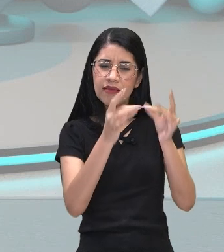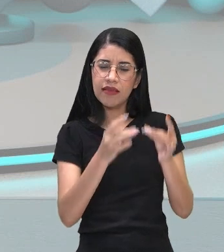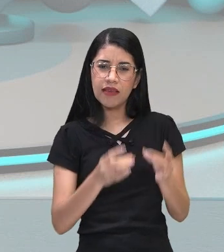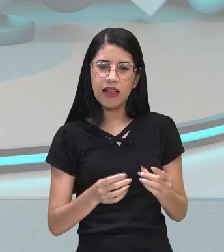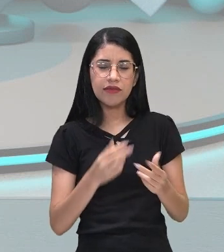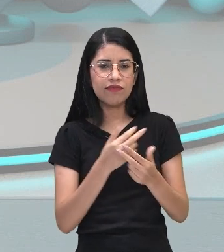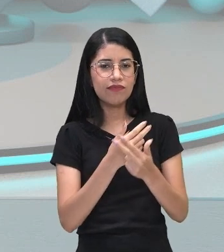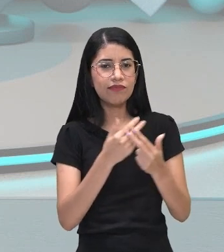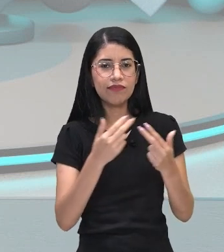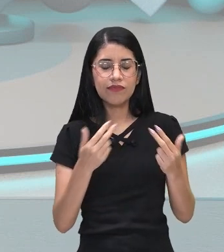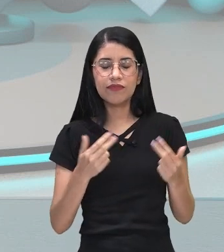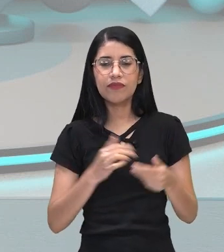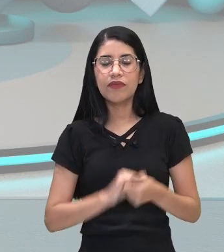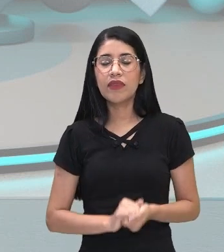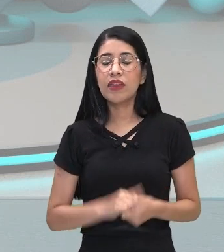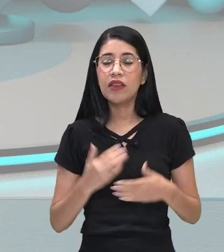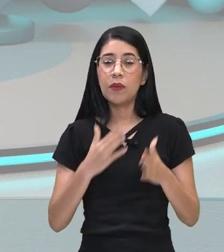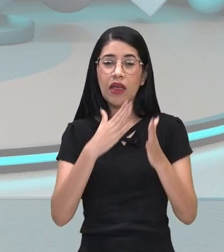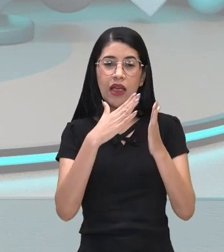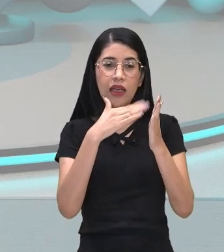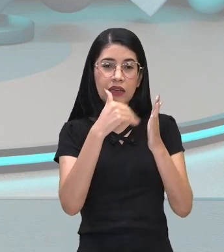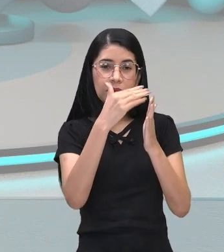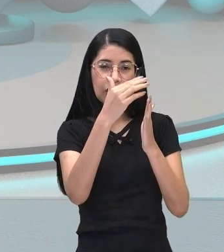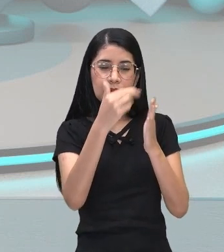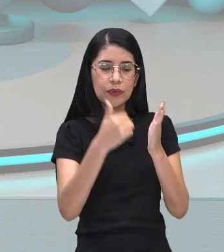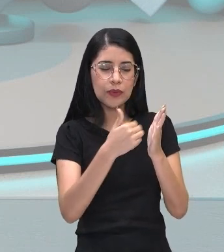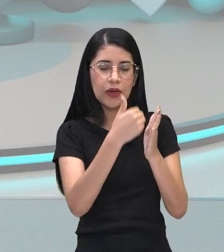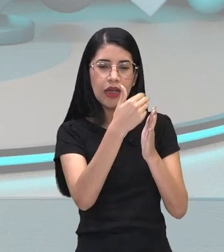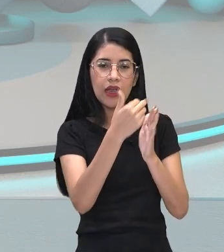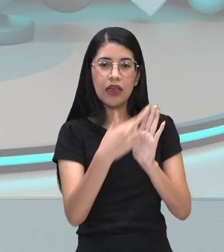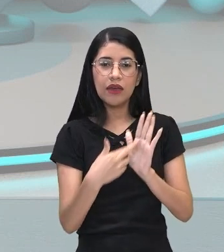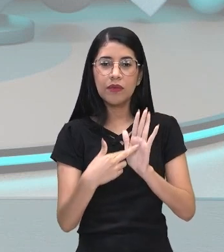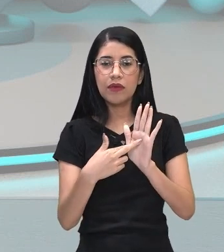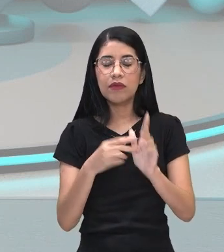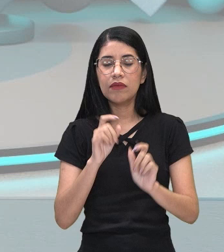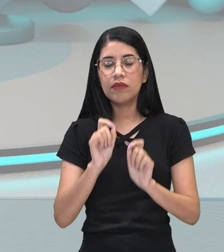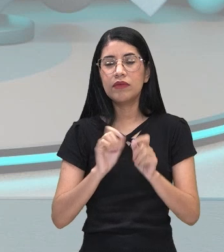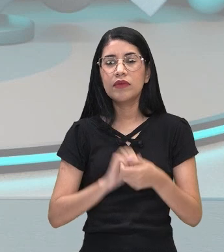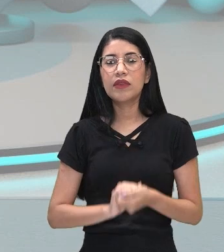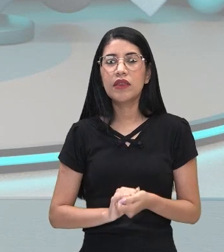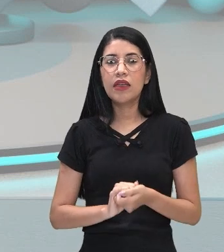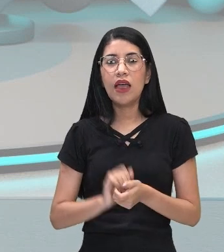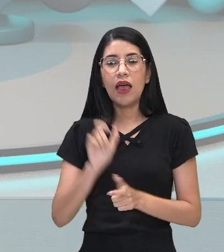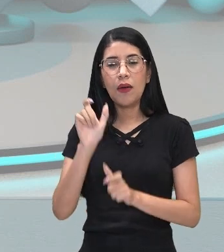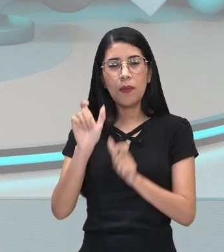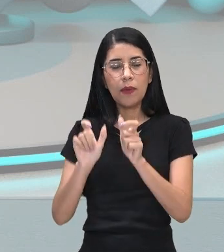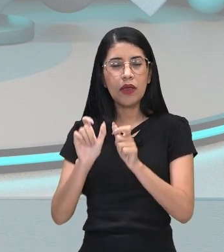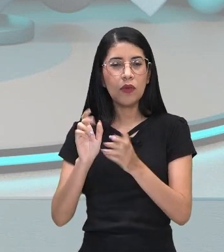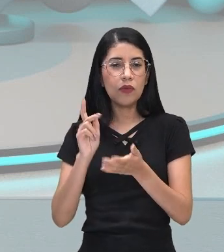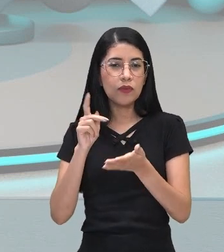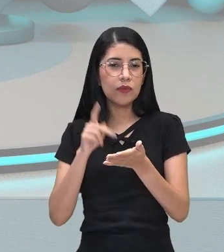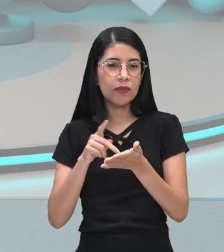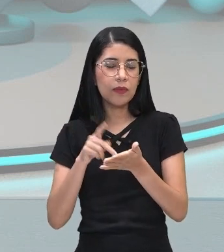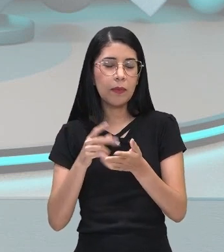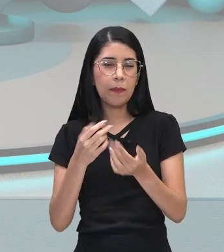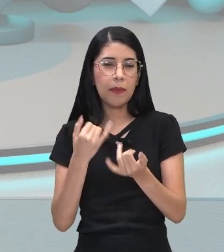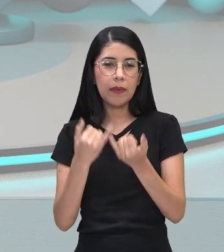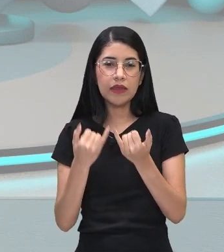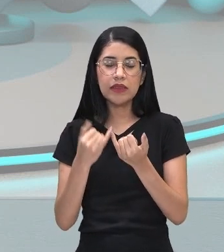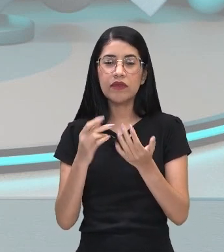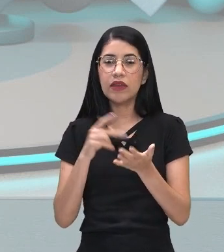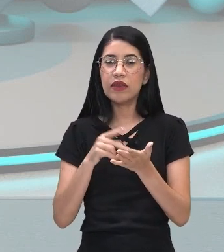geralmente, as pinturas, elas buscavam representar os seres com realismo e tratavam de